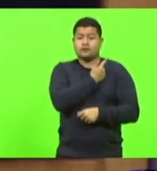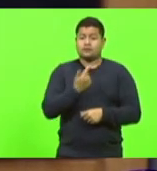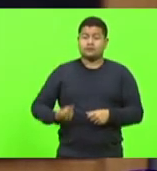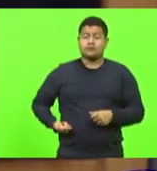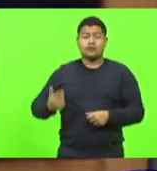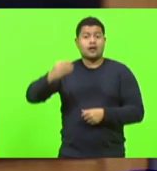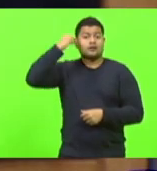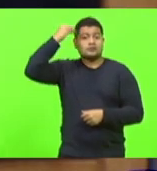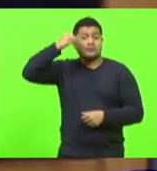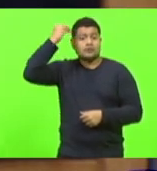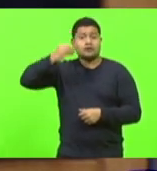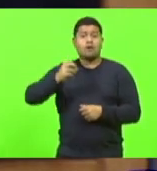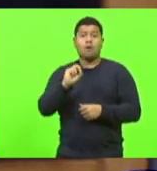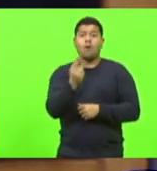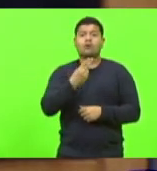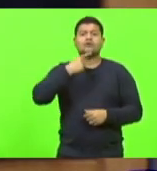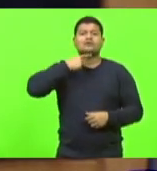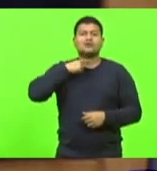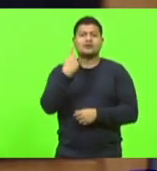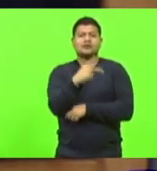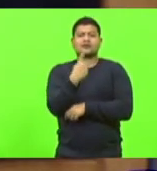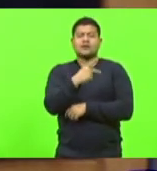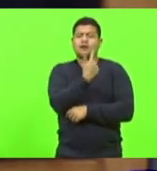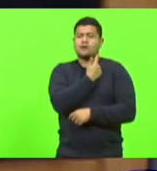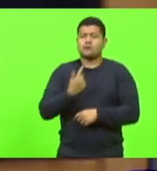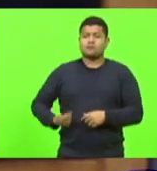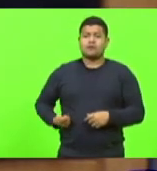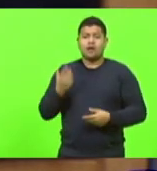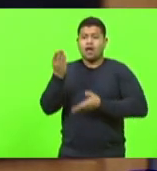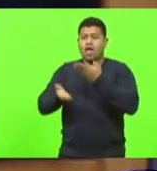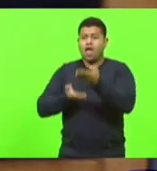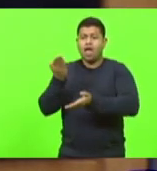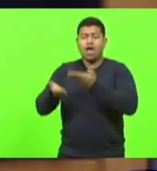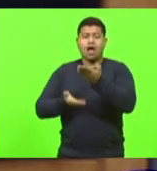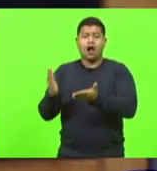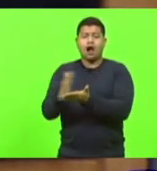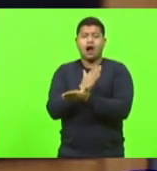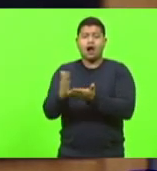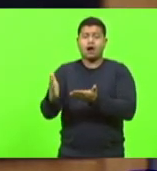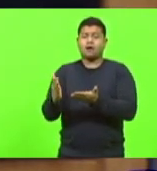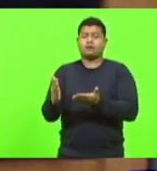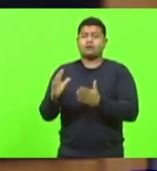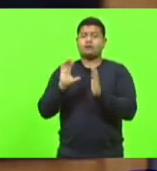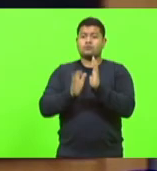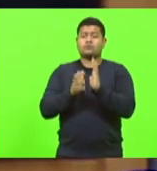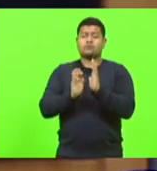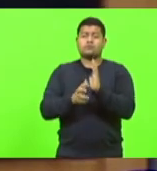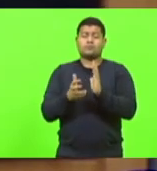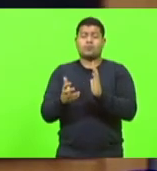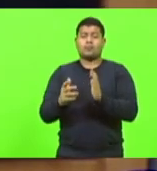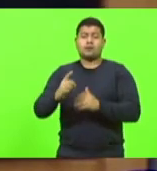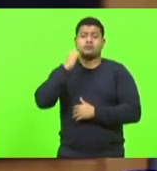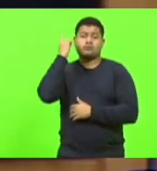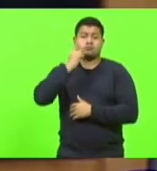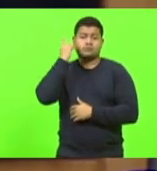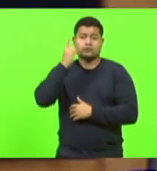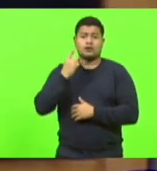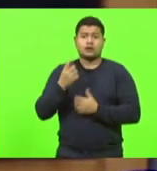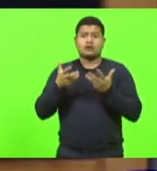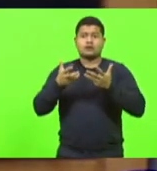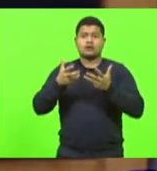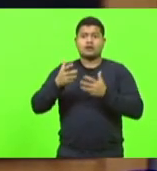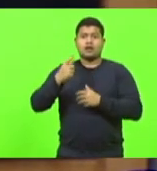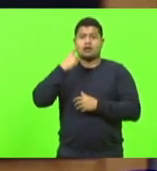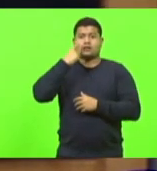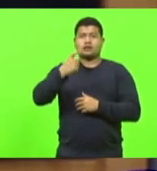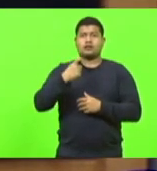falta da vontade do governo de atender alguma alguns partidos políticos deputados que têm interesse